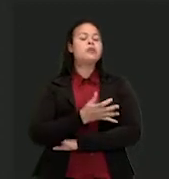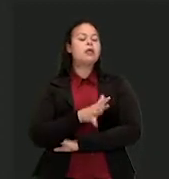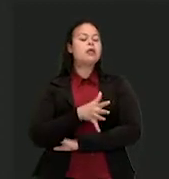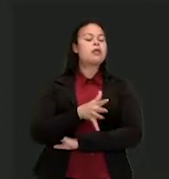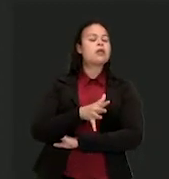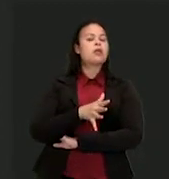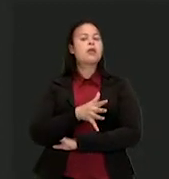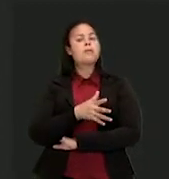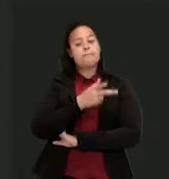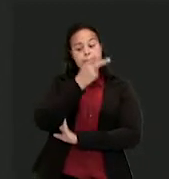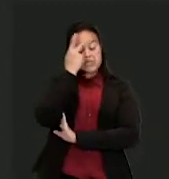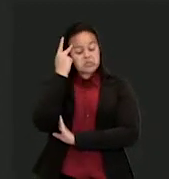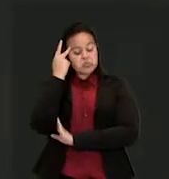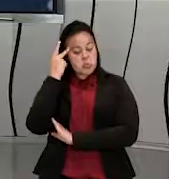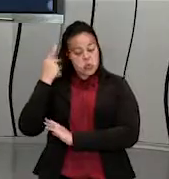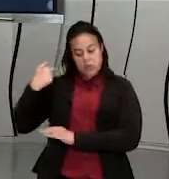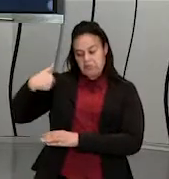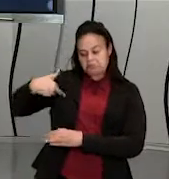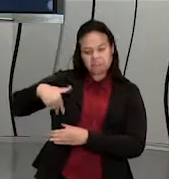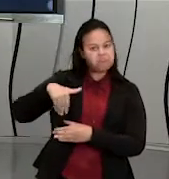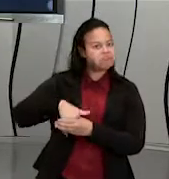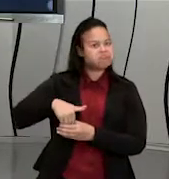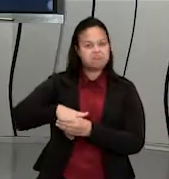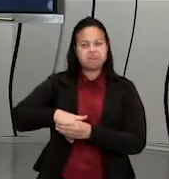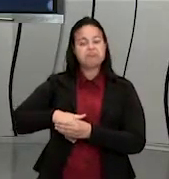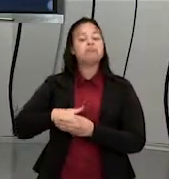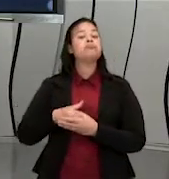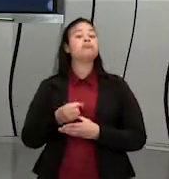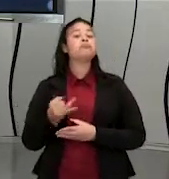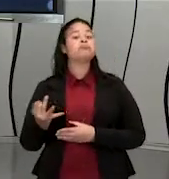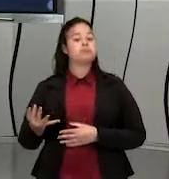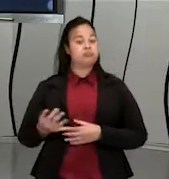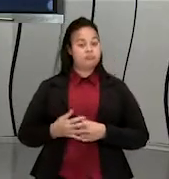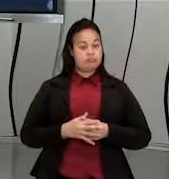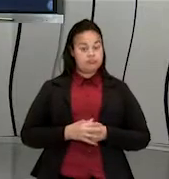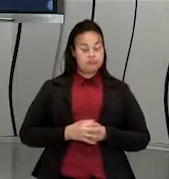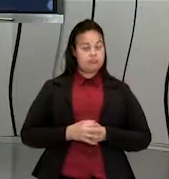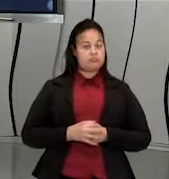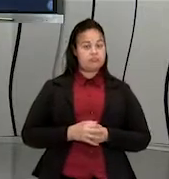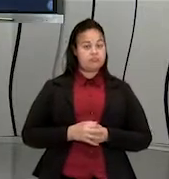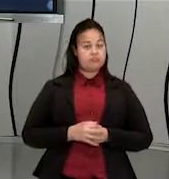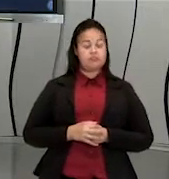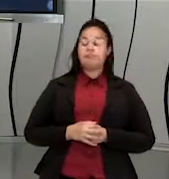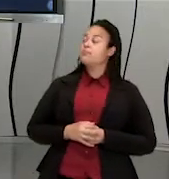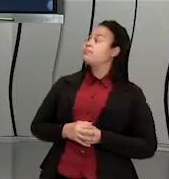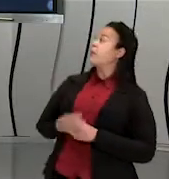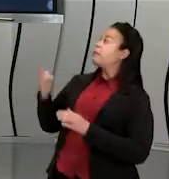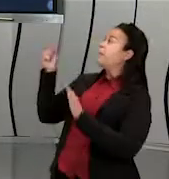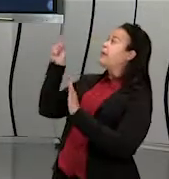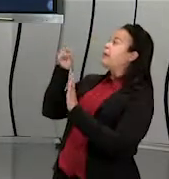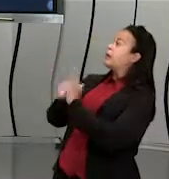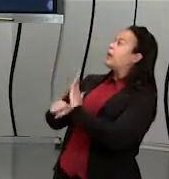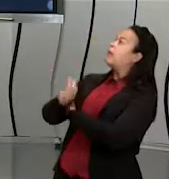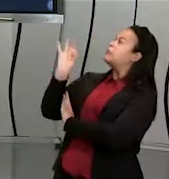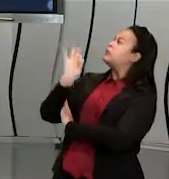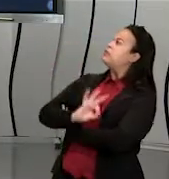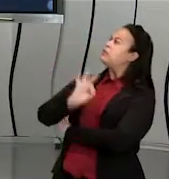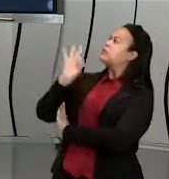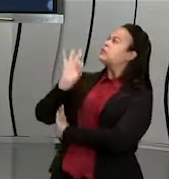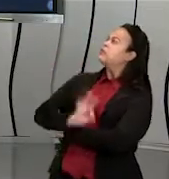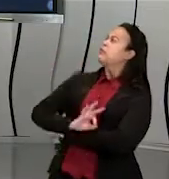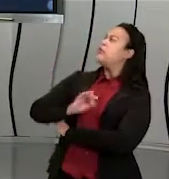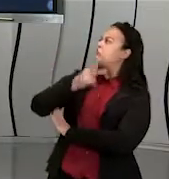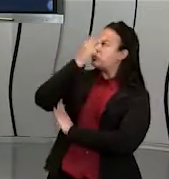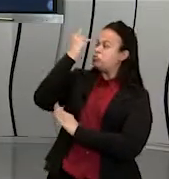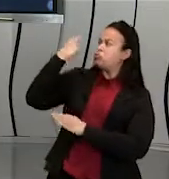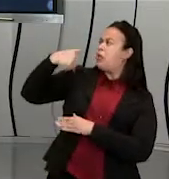das pessoas que não votaram? Bom, e aqui agora Eu não estou perguntando qual que é a porcentagem de